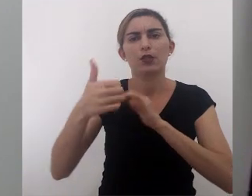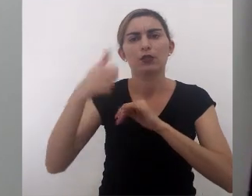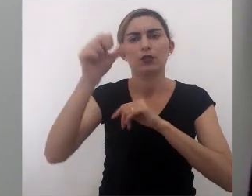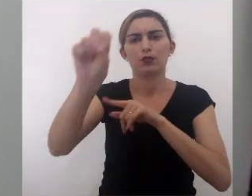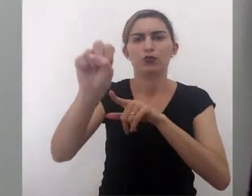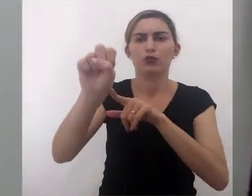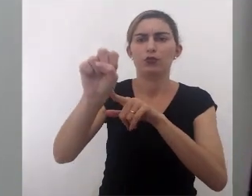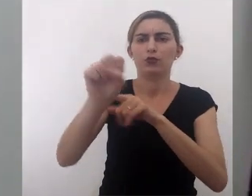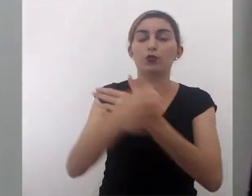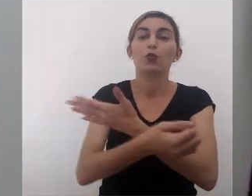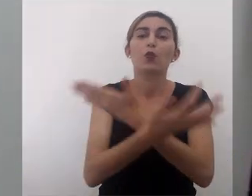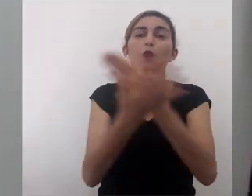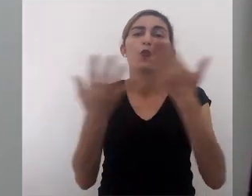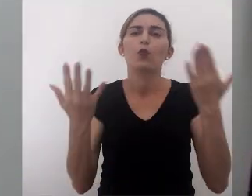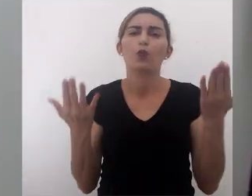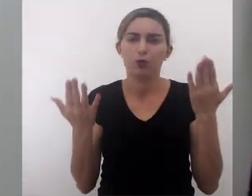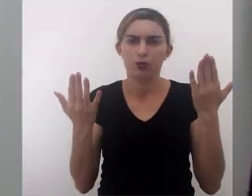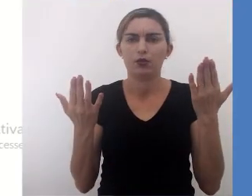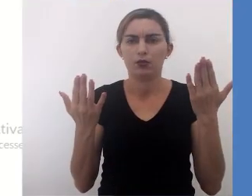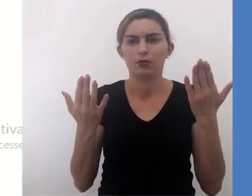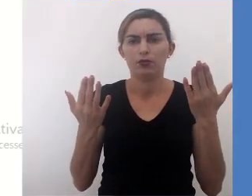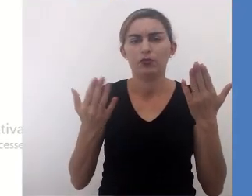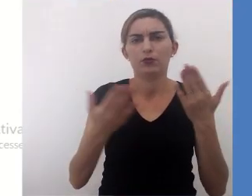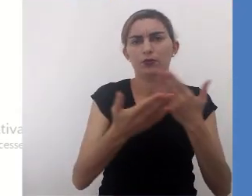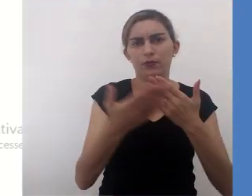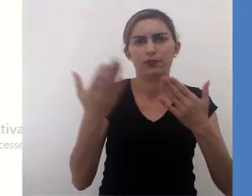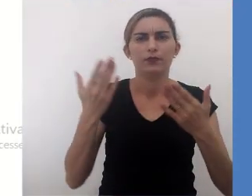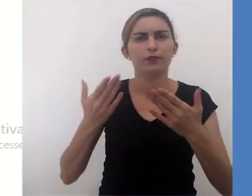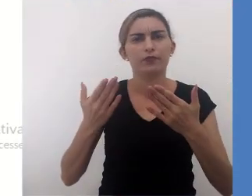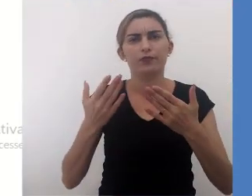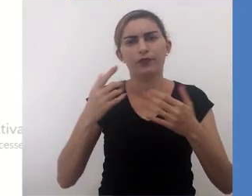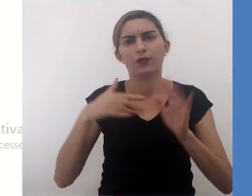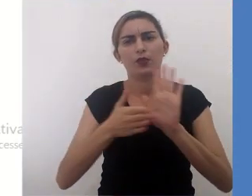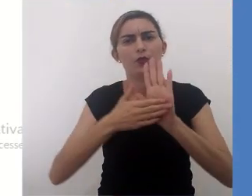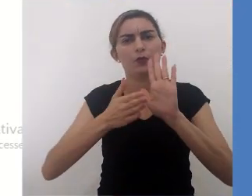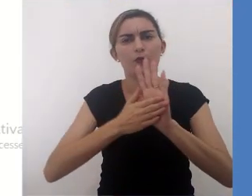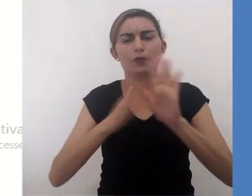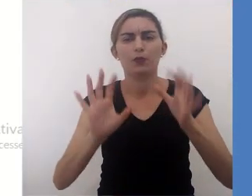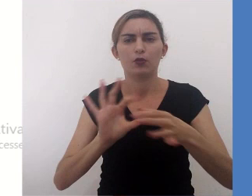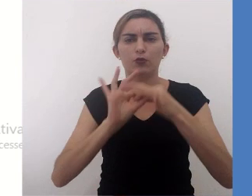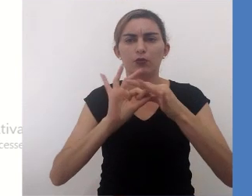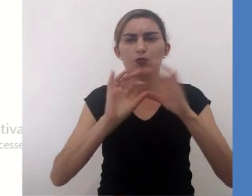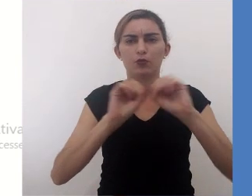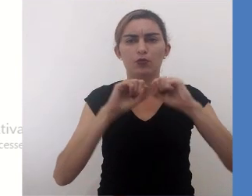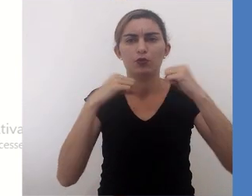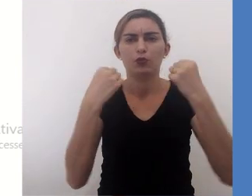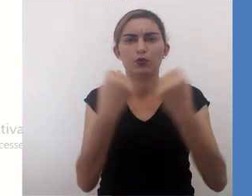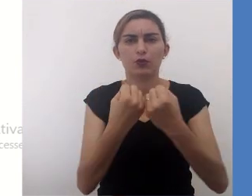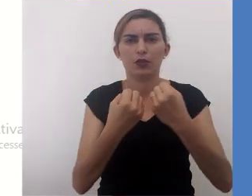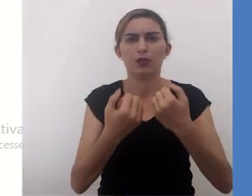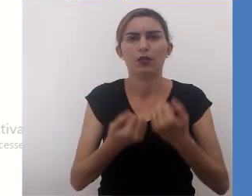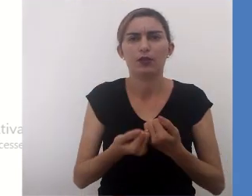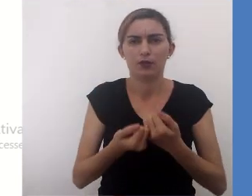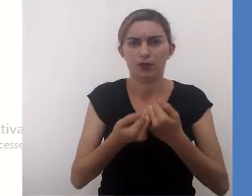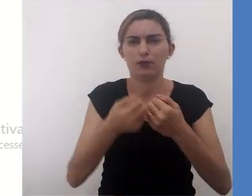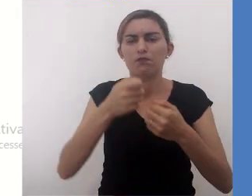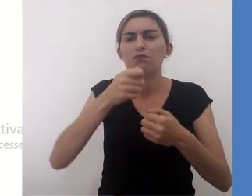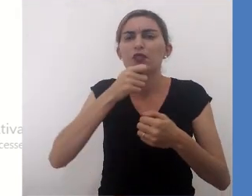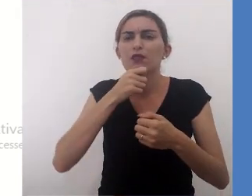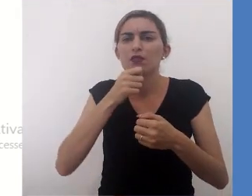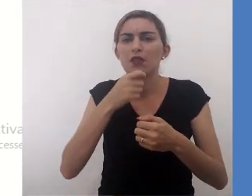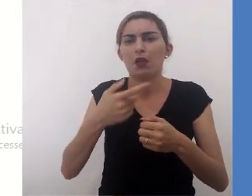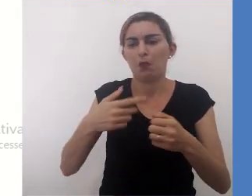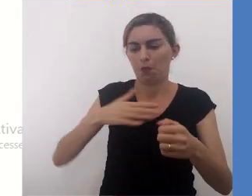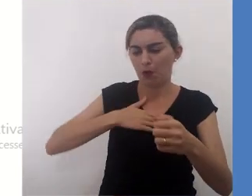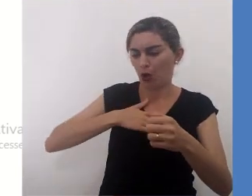XVIII, quando William Golding propôs uma sociedade sem propriedade privada e sem forma